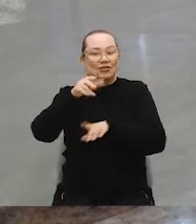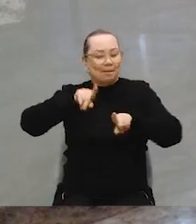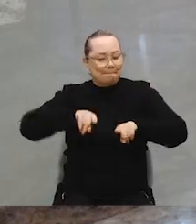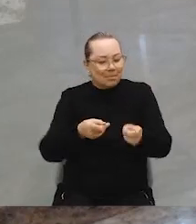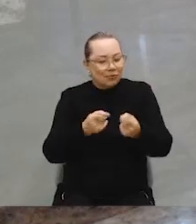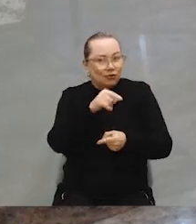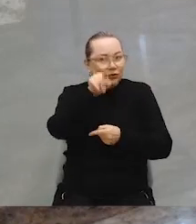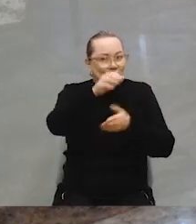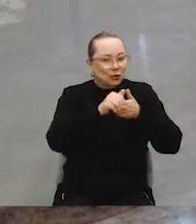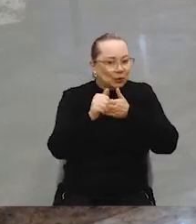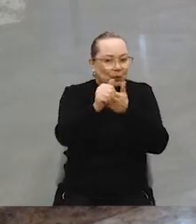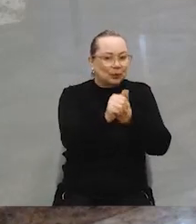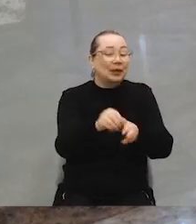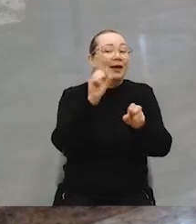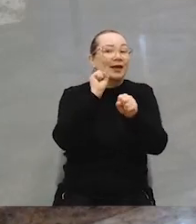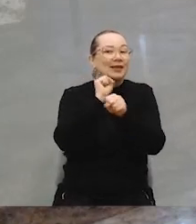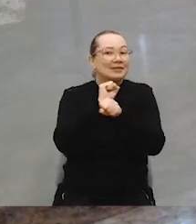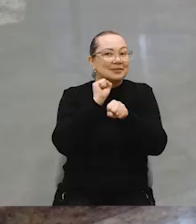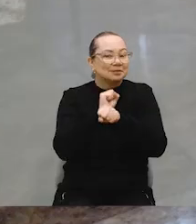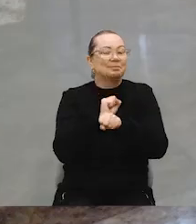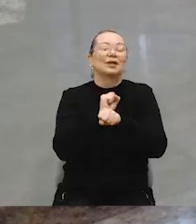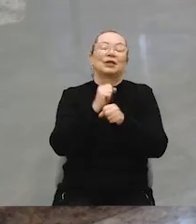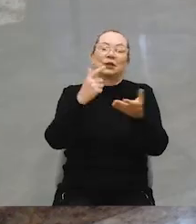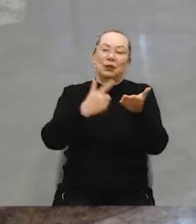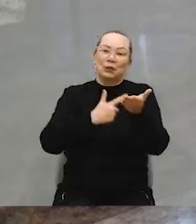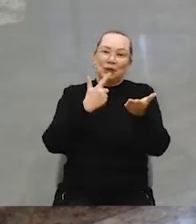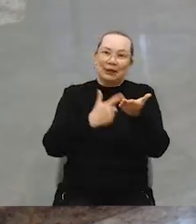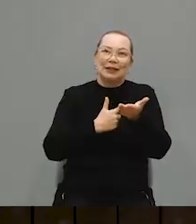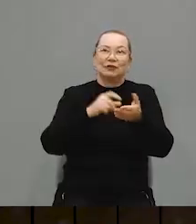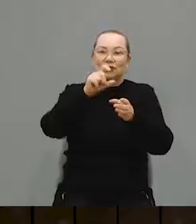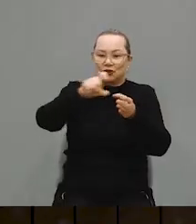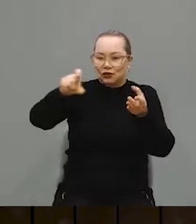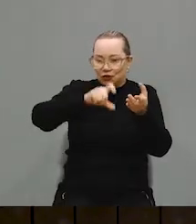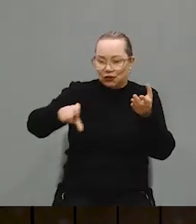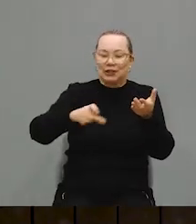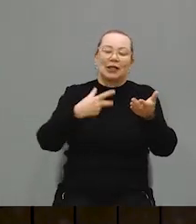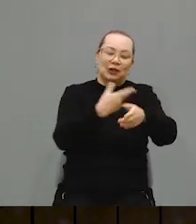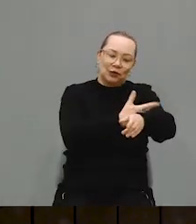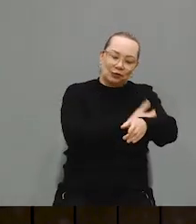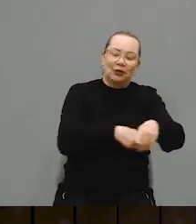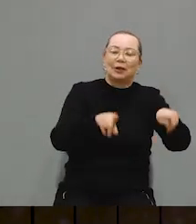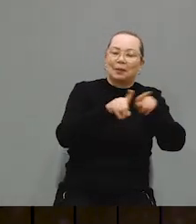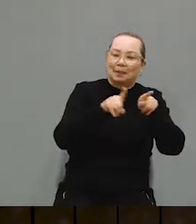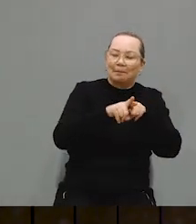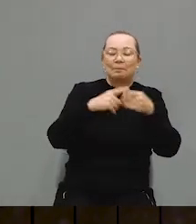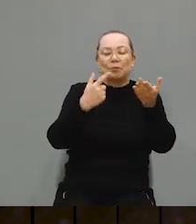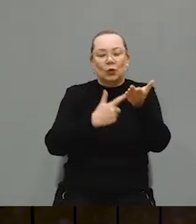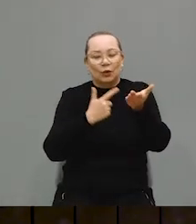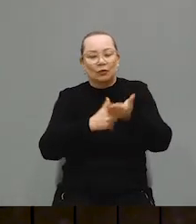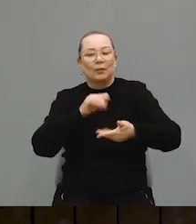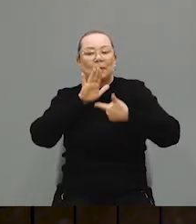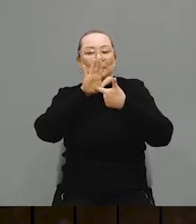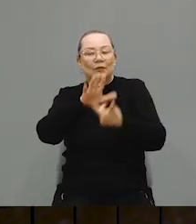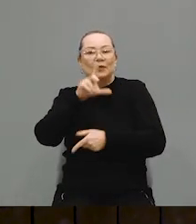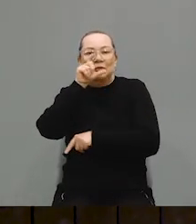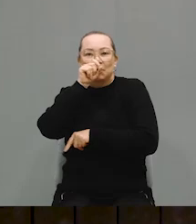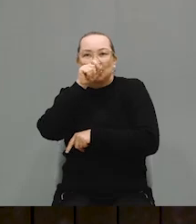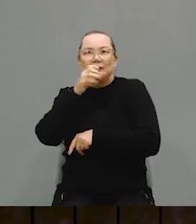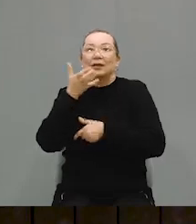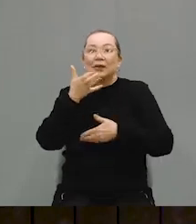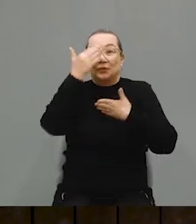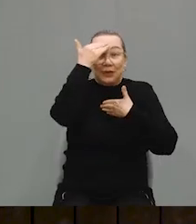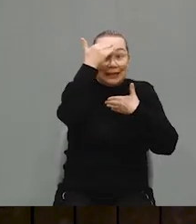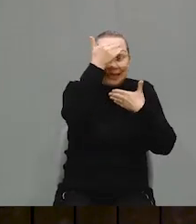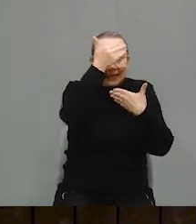nos acompanha, aguardando então o livro de tirinhas da ovelha e o livro de apresentação do Ícaro. Eu quero